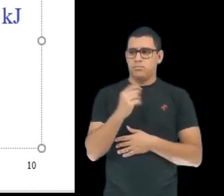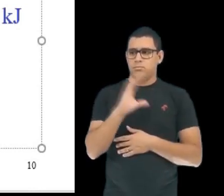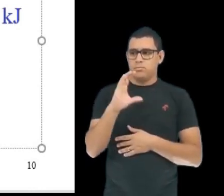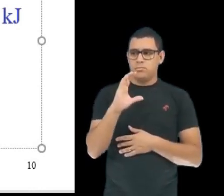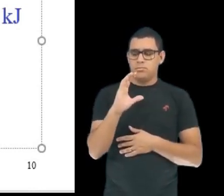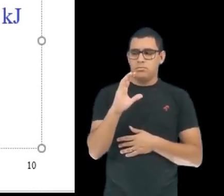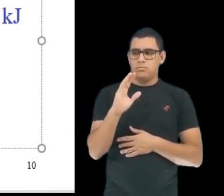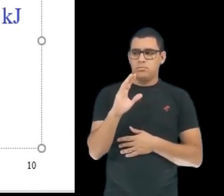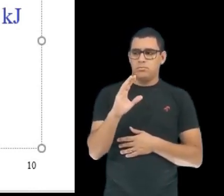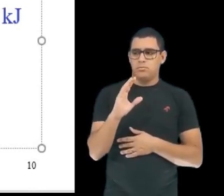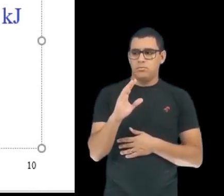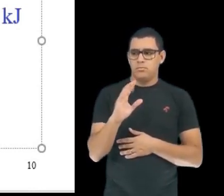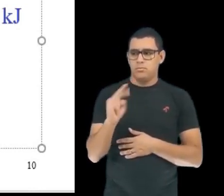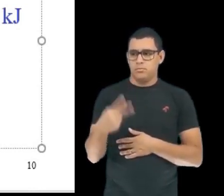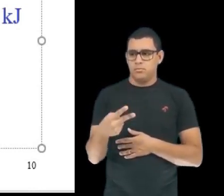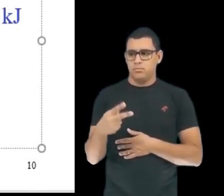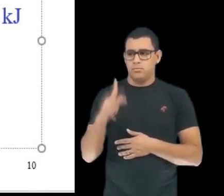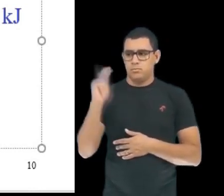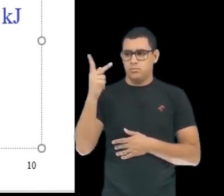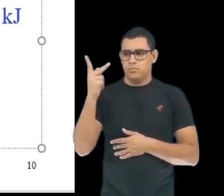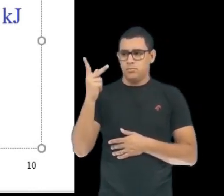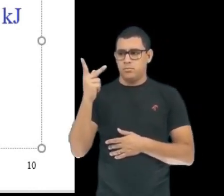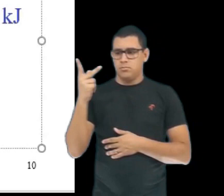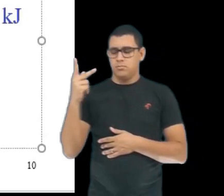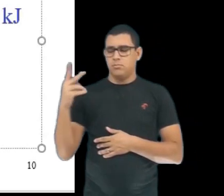mol de